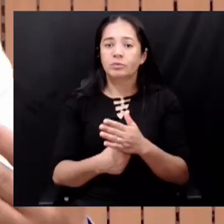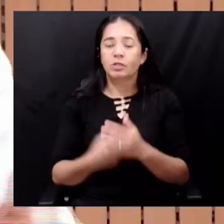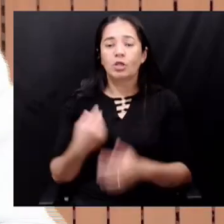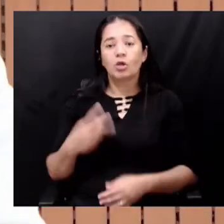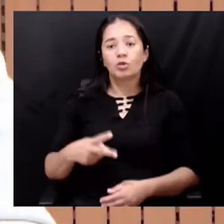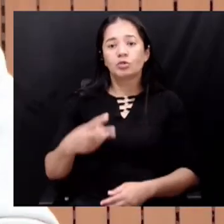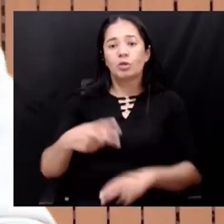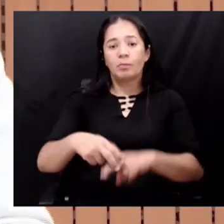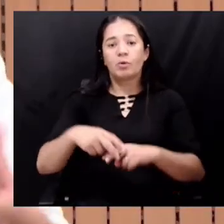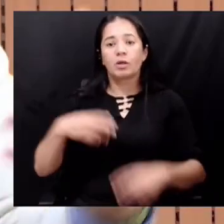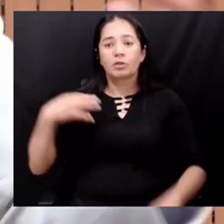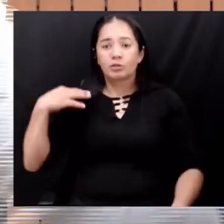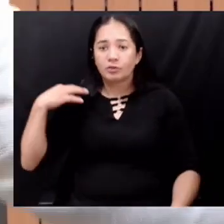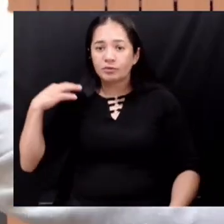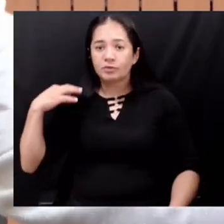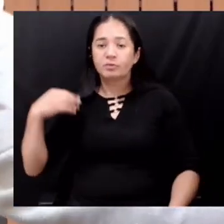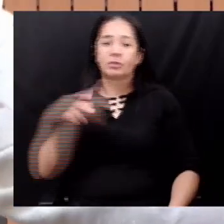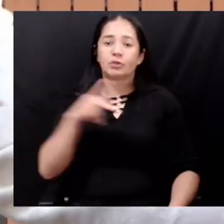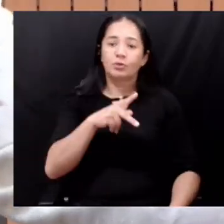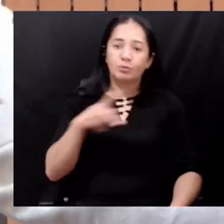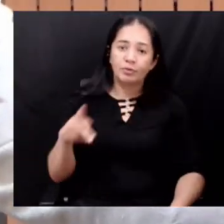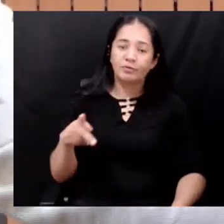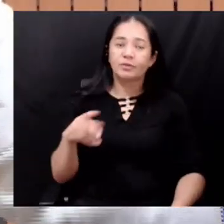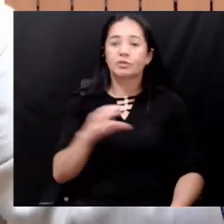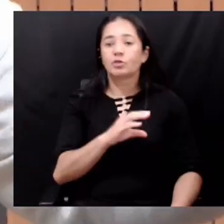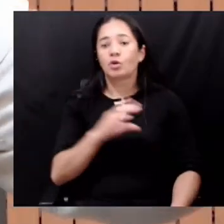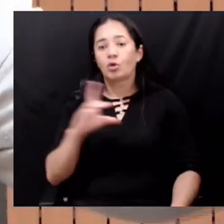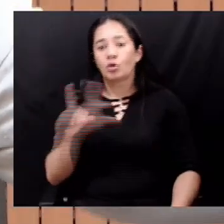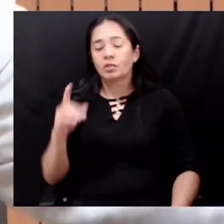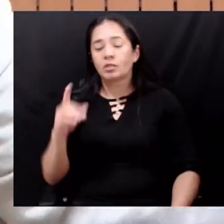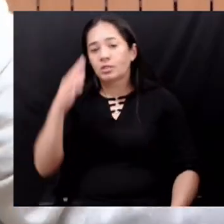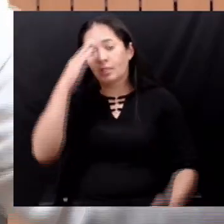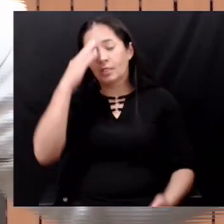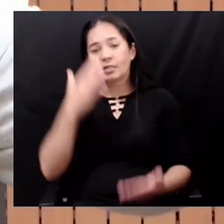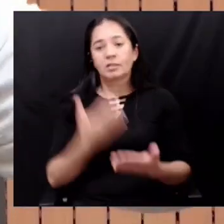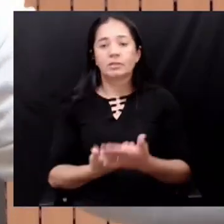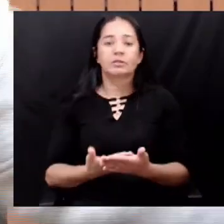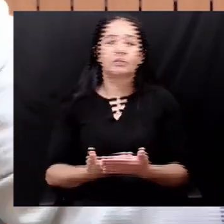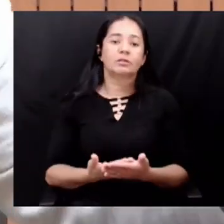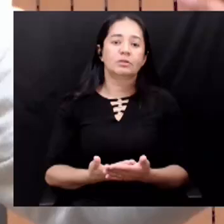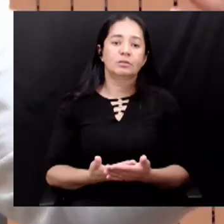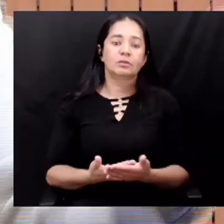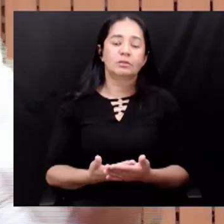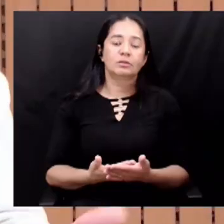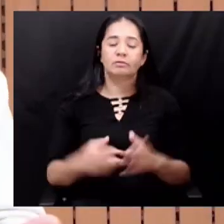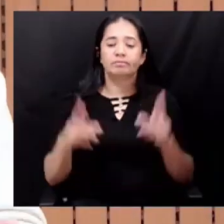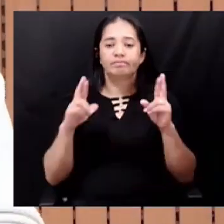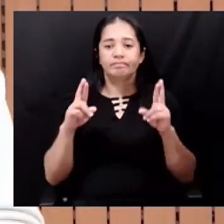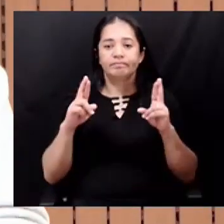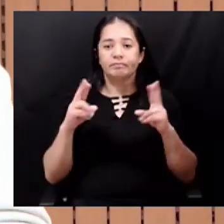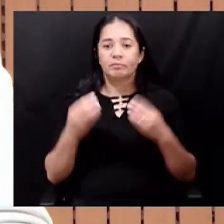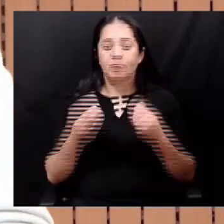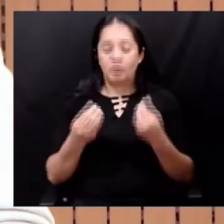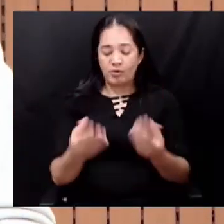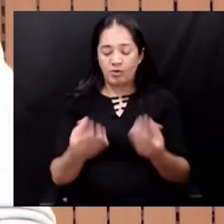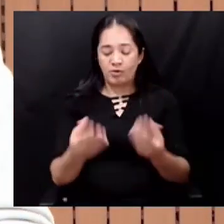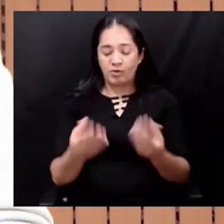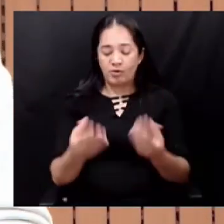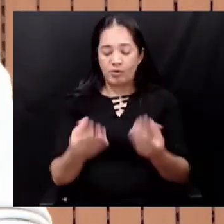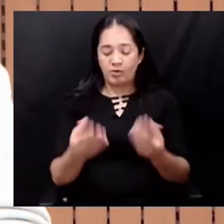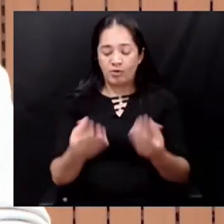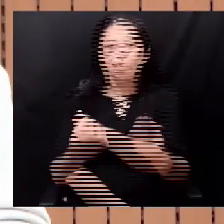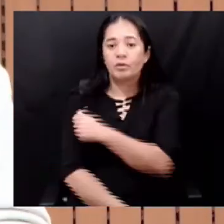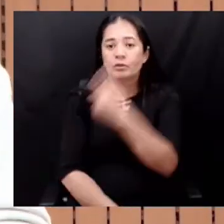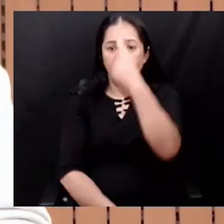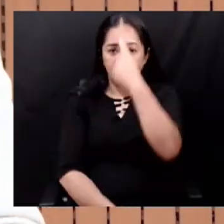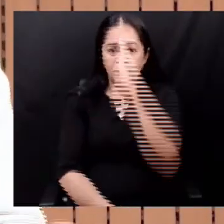professora, do coordenador, que acreditam em dar esperança para aqueles alunos com esse perfil.